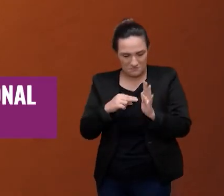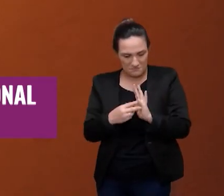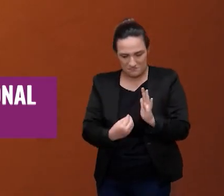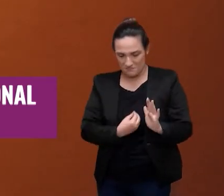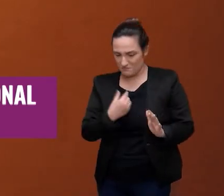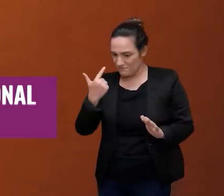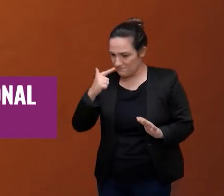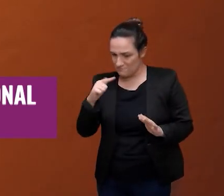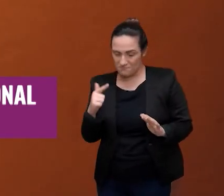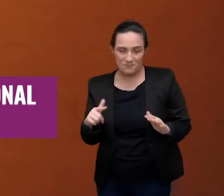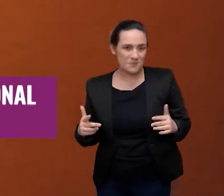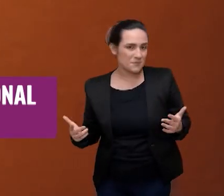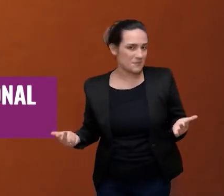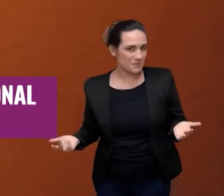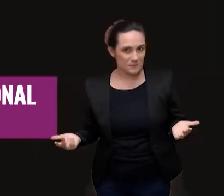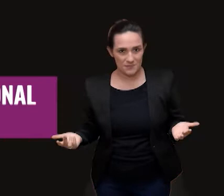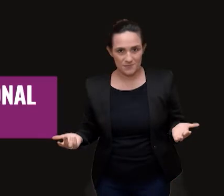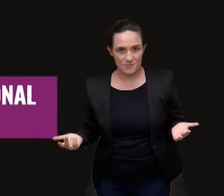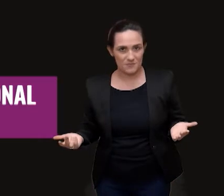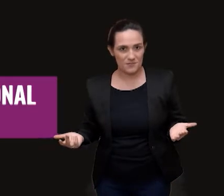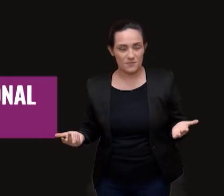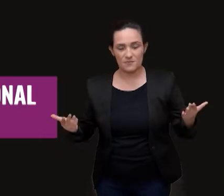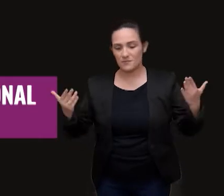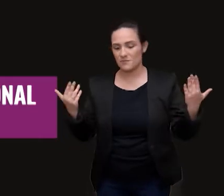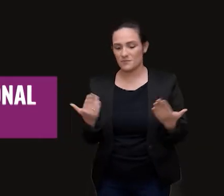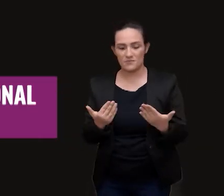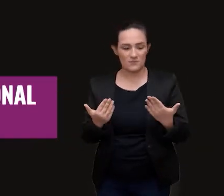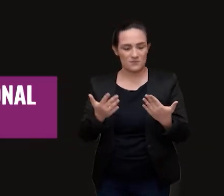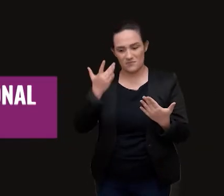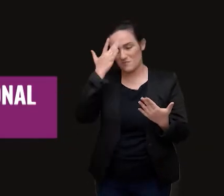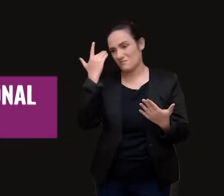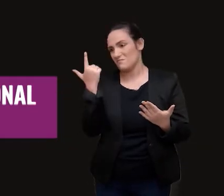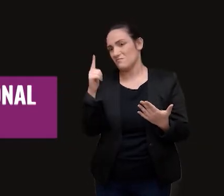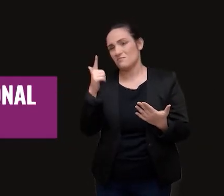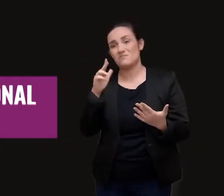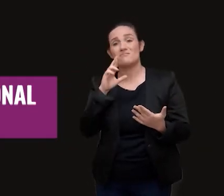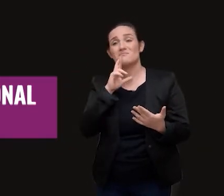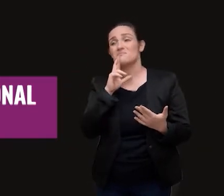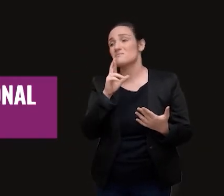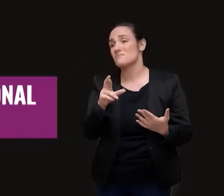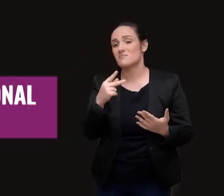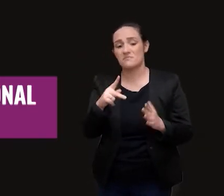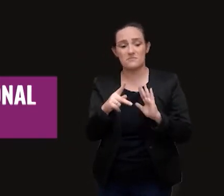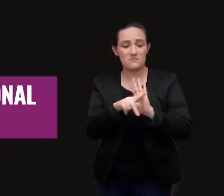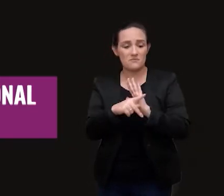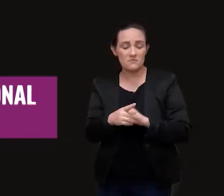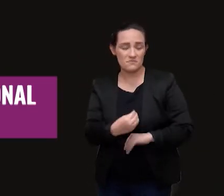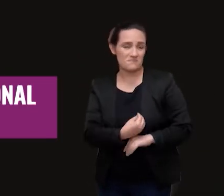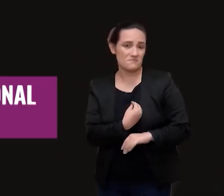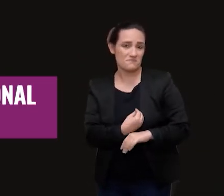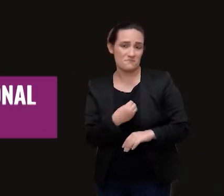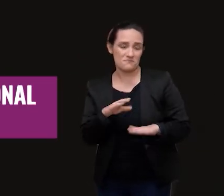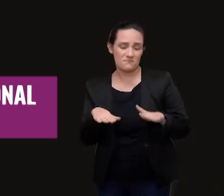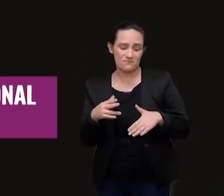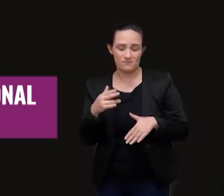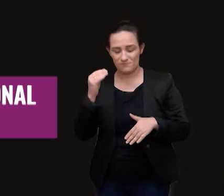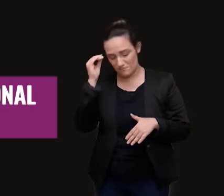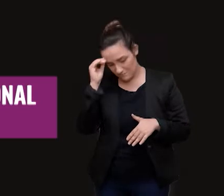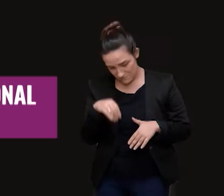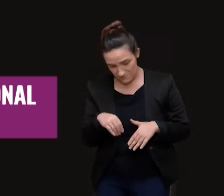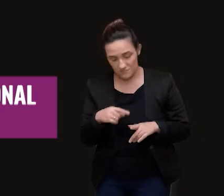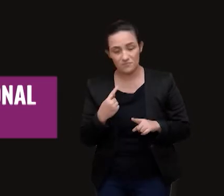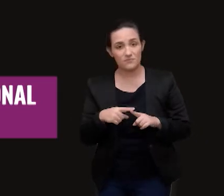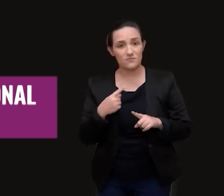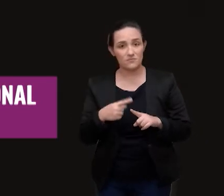uma saída para a situação dele, né? Porque quando nós estamos com a mente